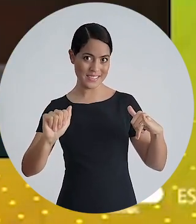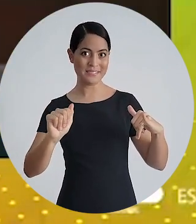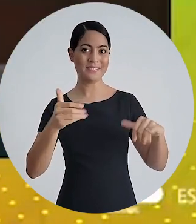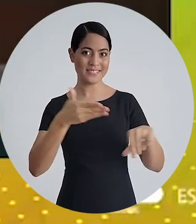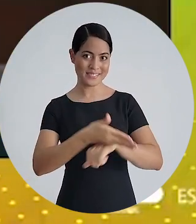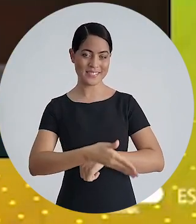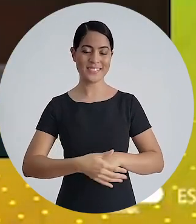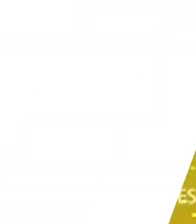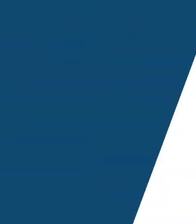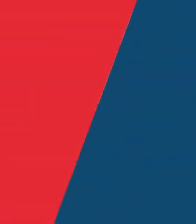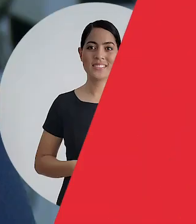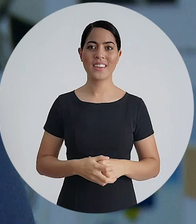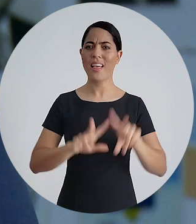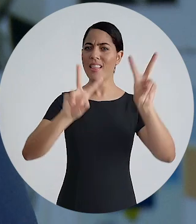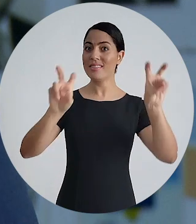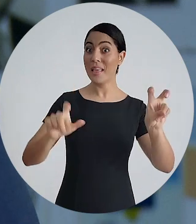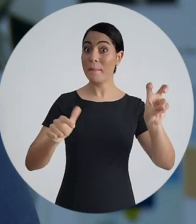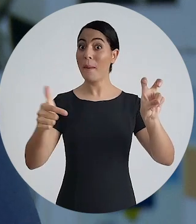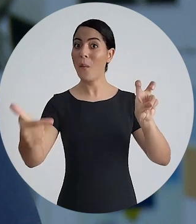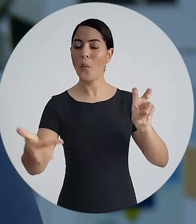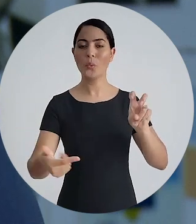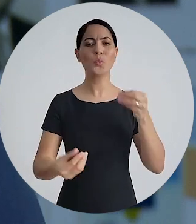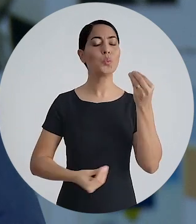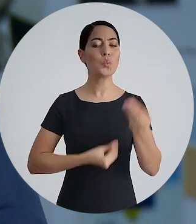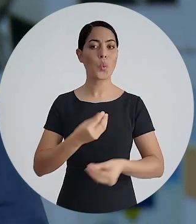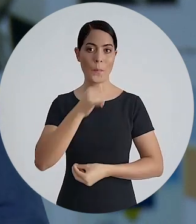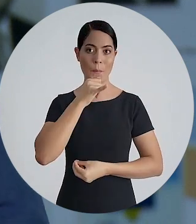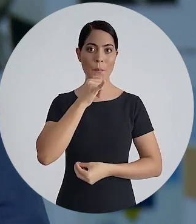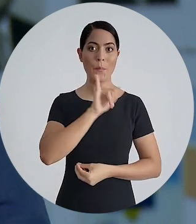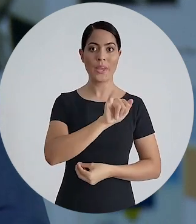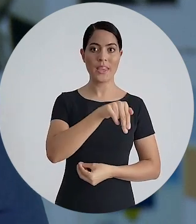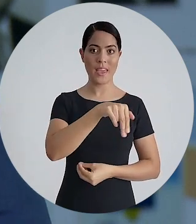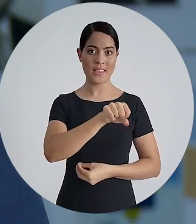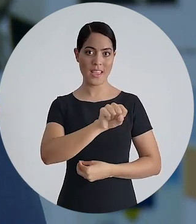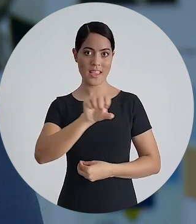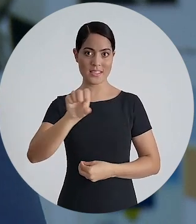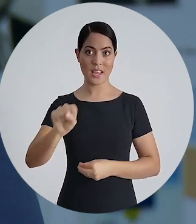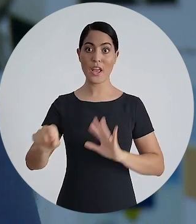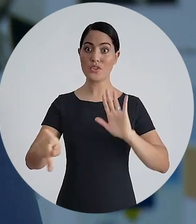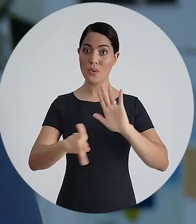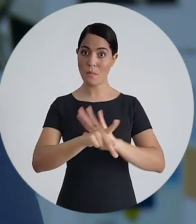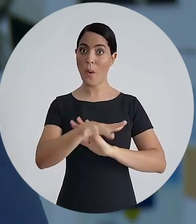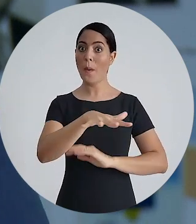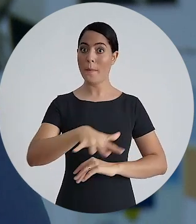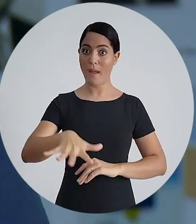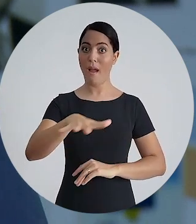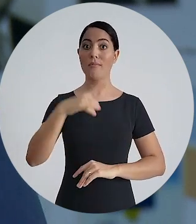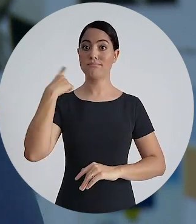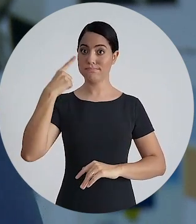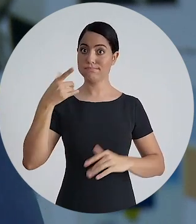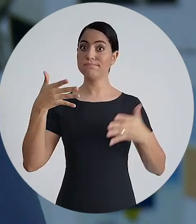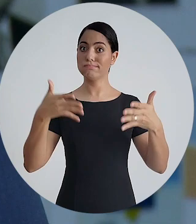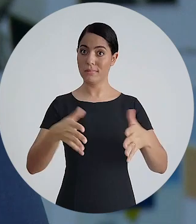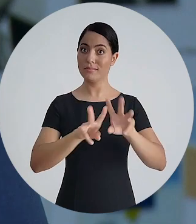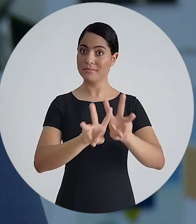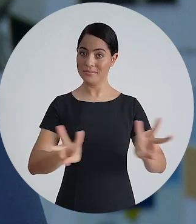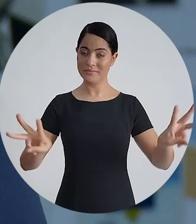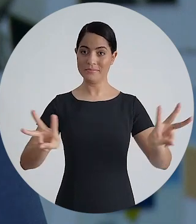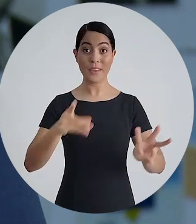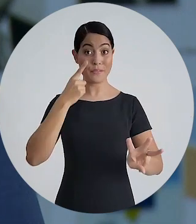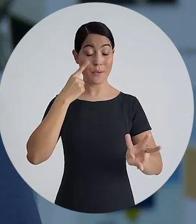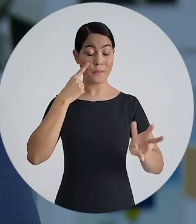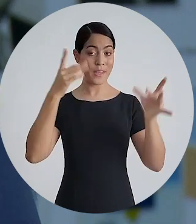YouTube/ESA Nacional. Mudando de assunto, o INSS terá mais um canal de atendimento exclusivo para a